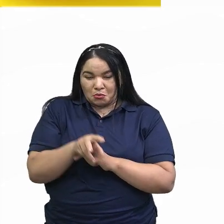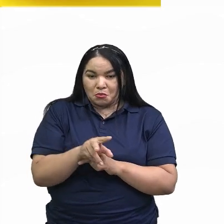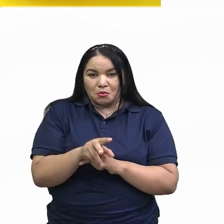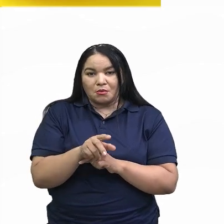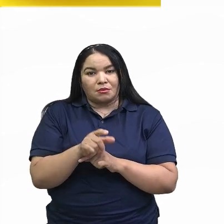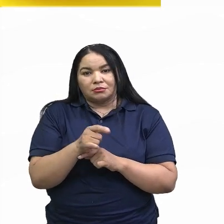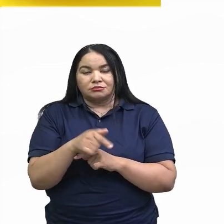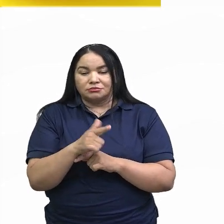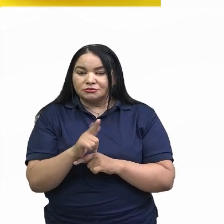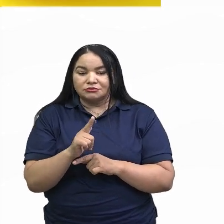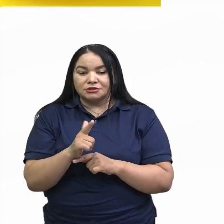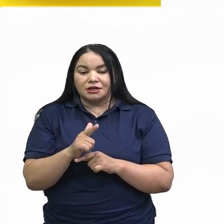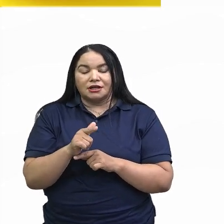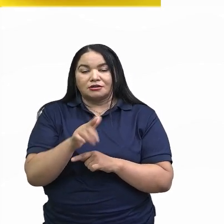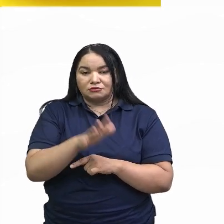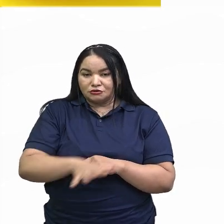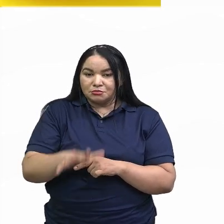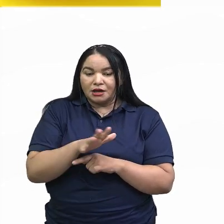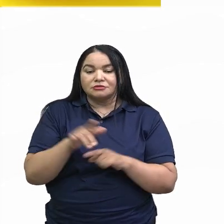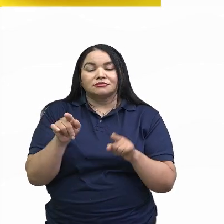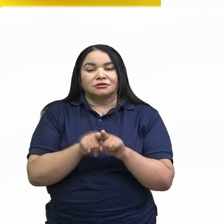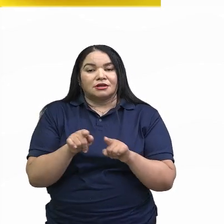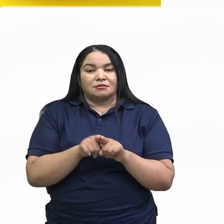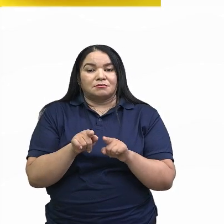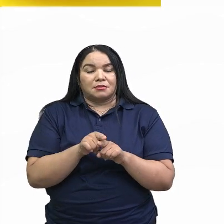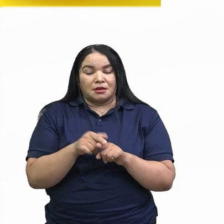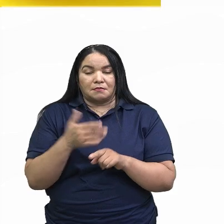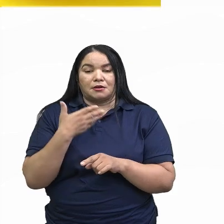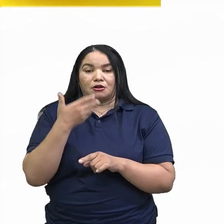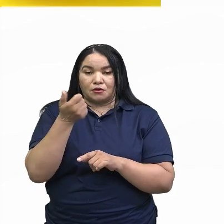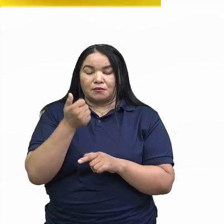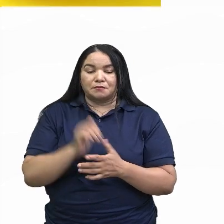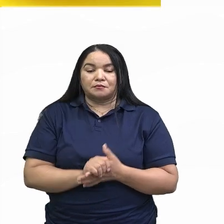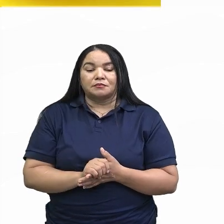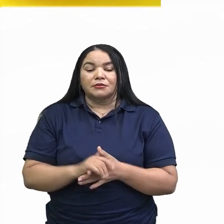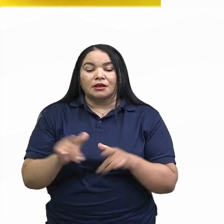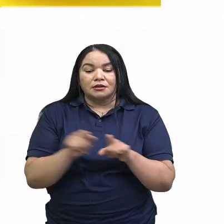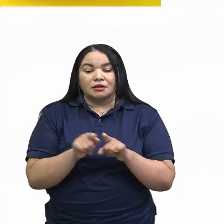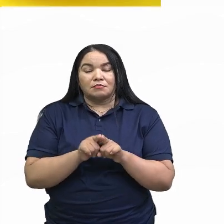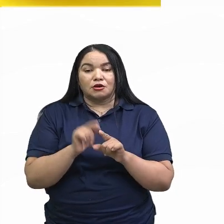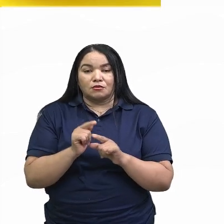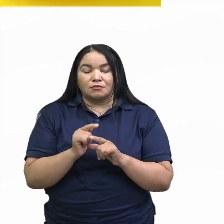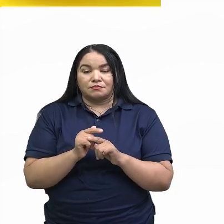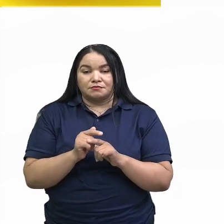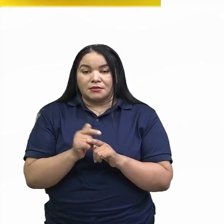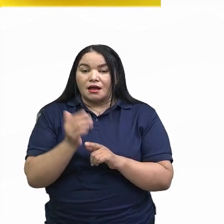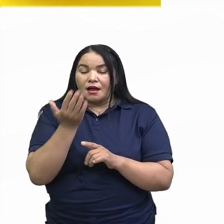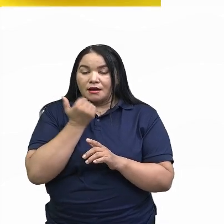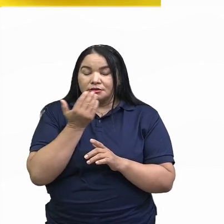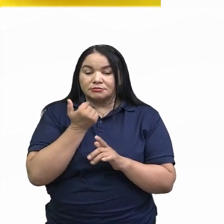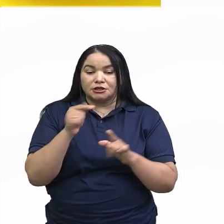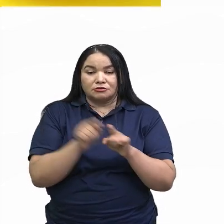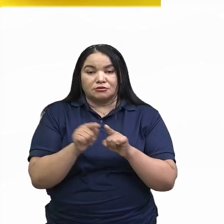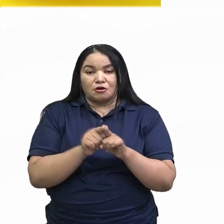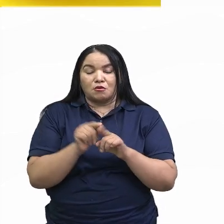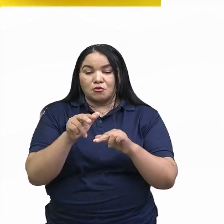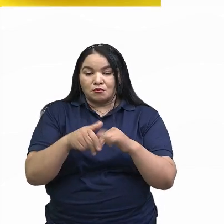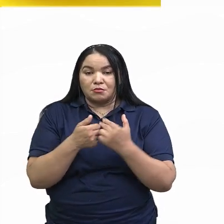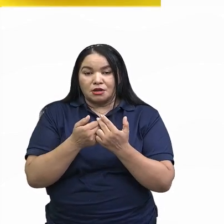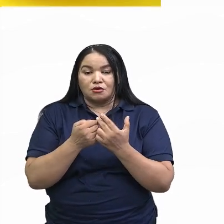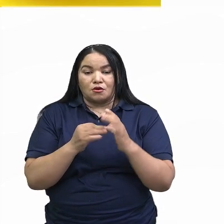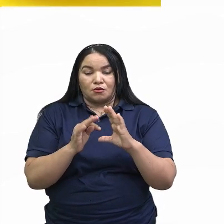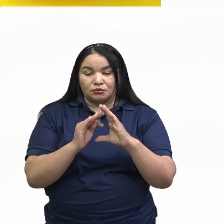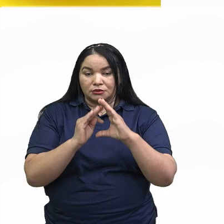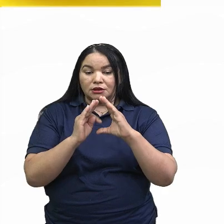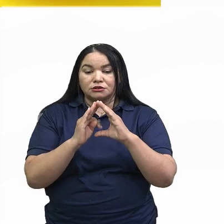está, é também um tipo de melhoramento genético, processamento de alimentos através dos alimentos transgênicos, né?